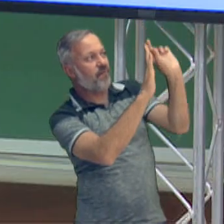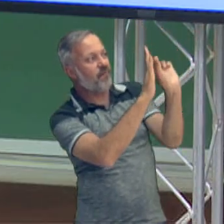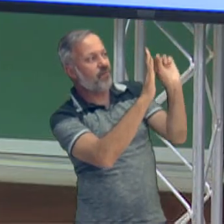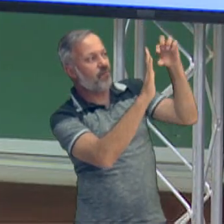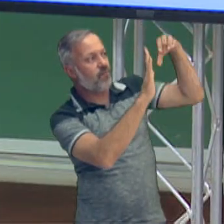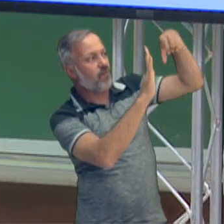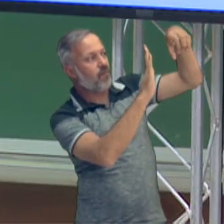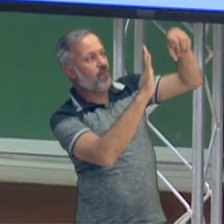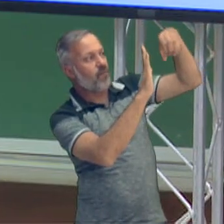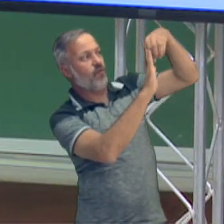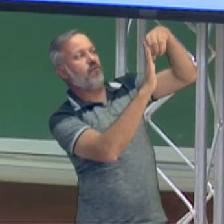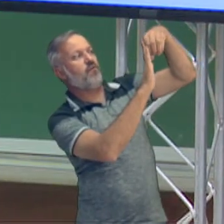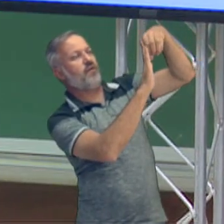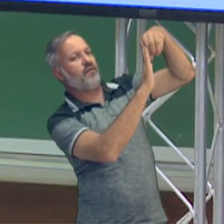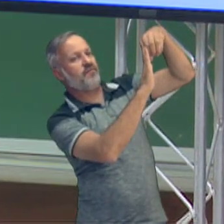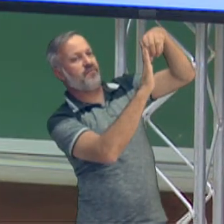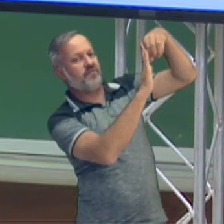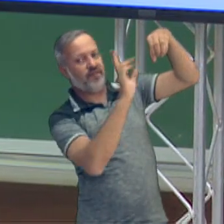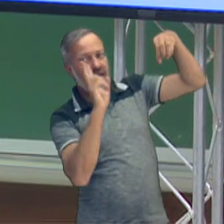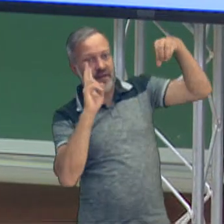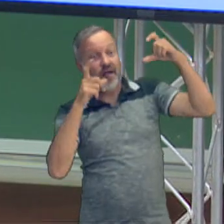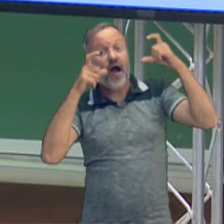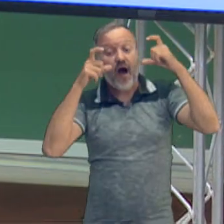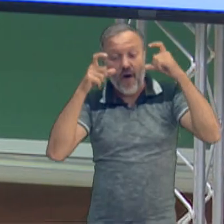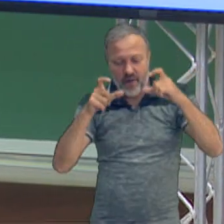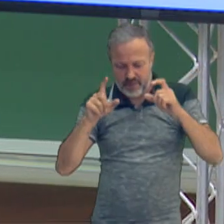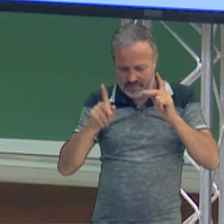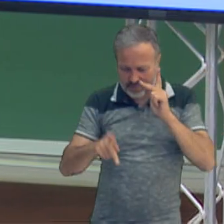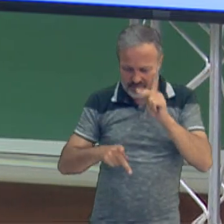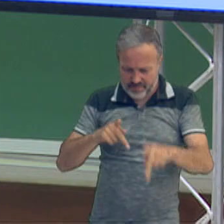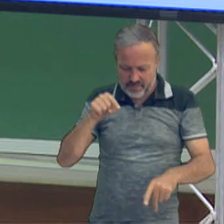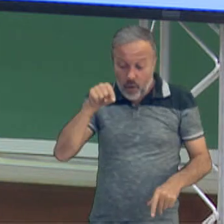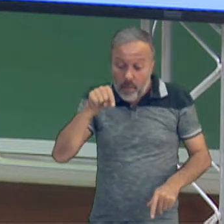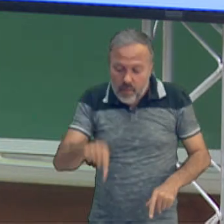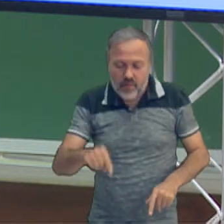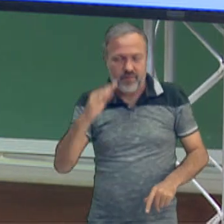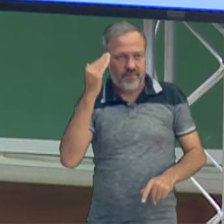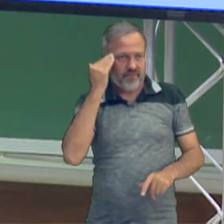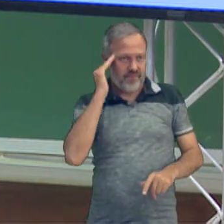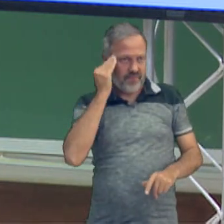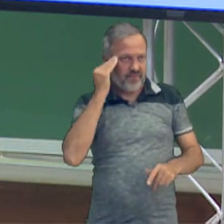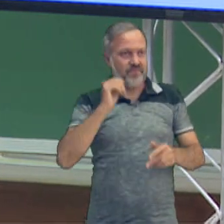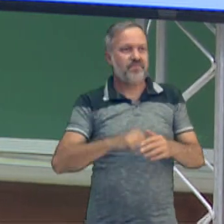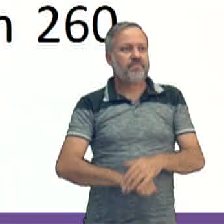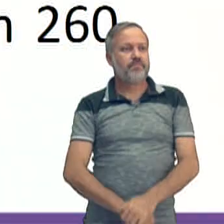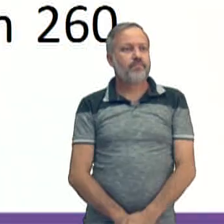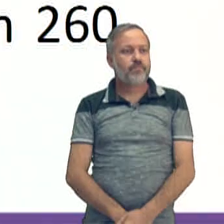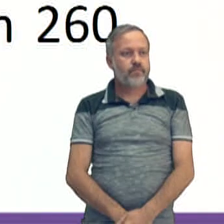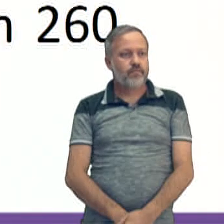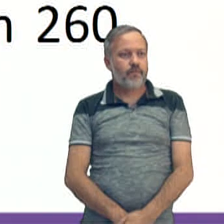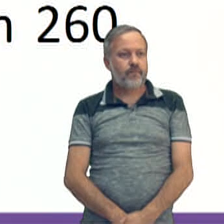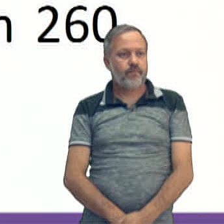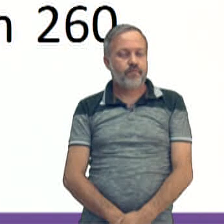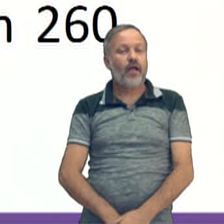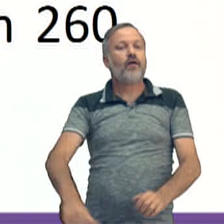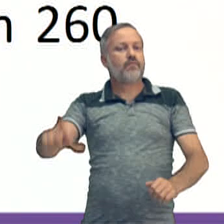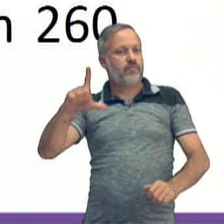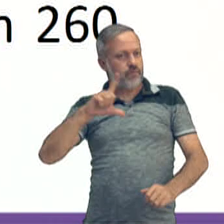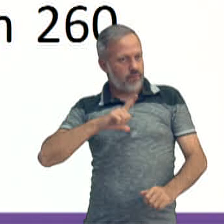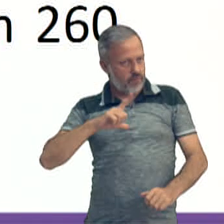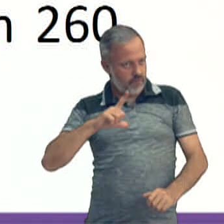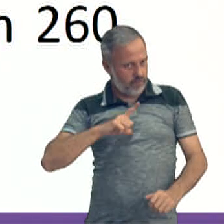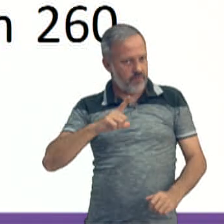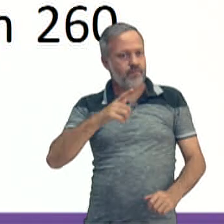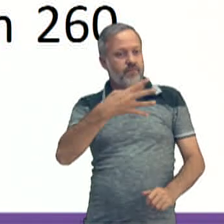calendário muito antigo, mas que data em torno de 5.000 anos, mais ou menos, é o calendário Maia. O calendário